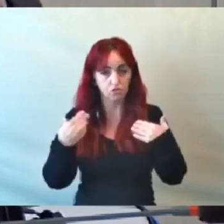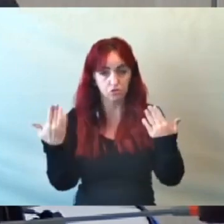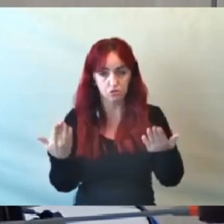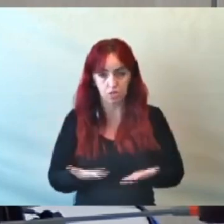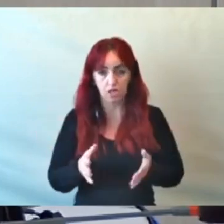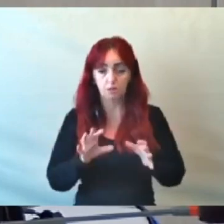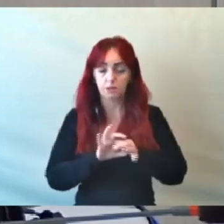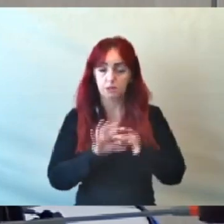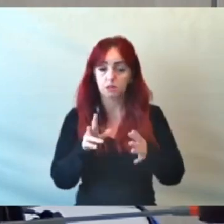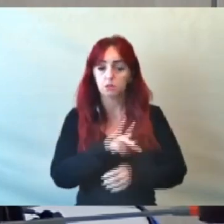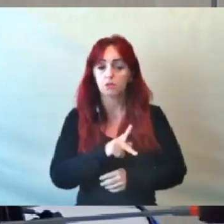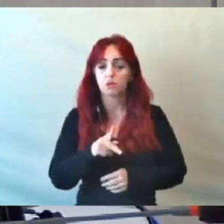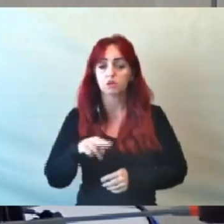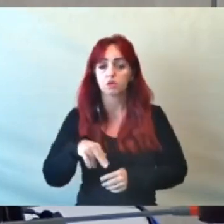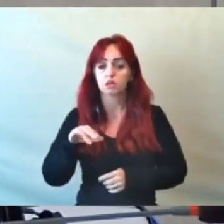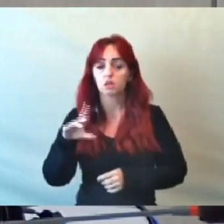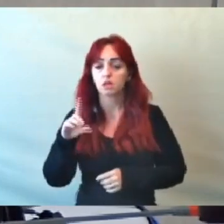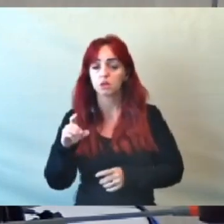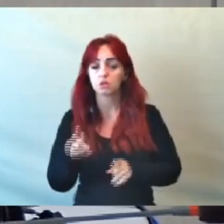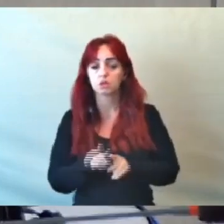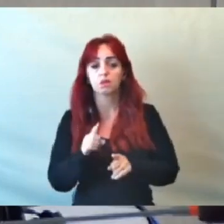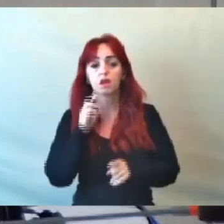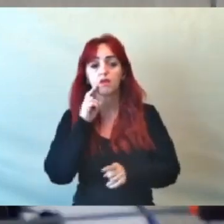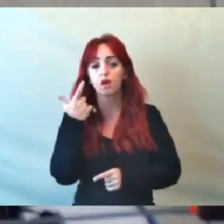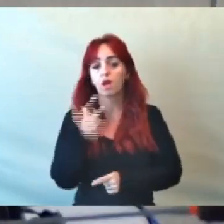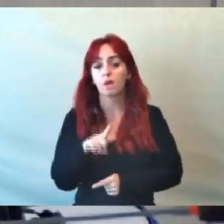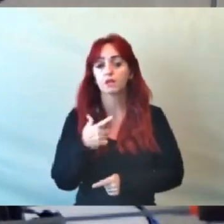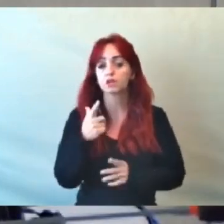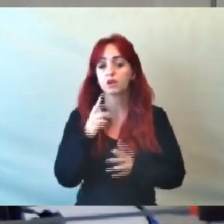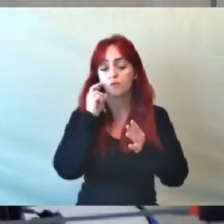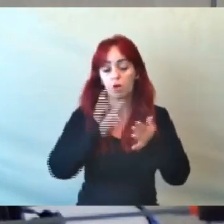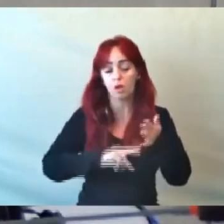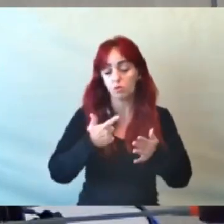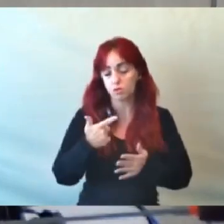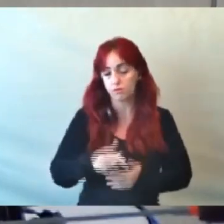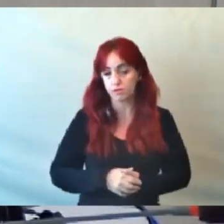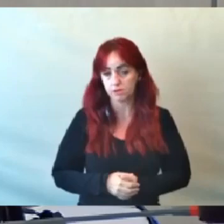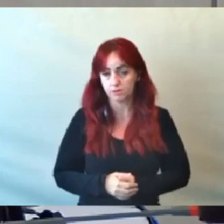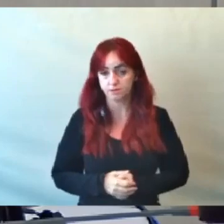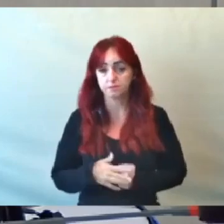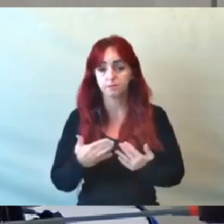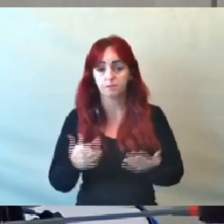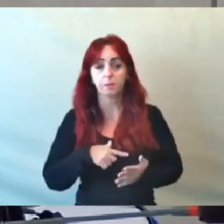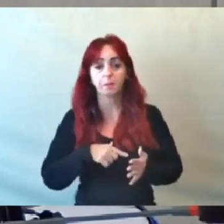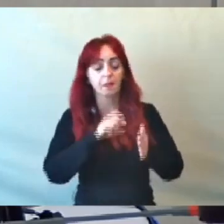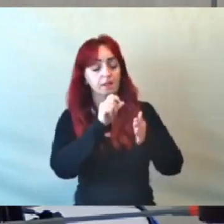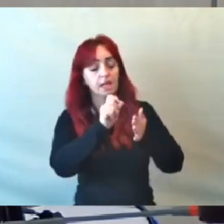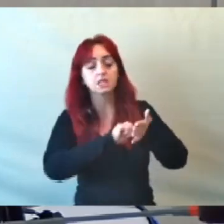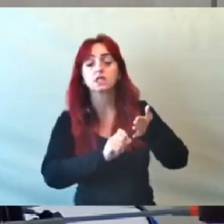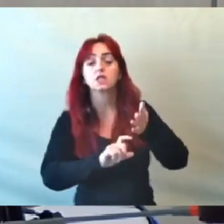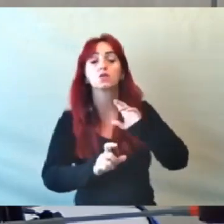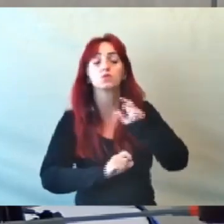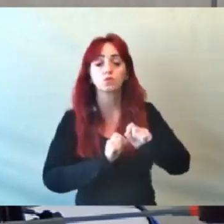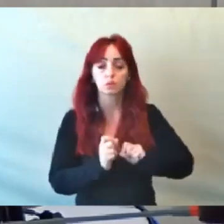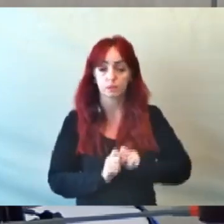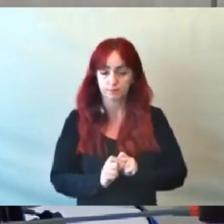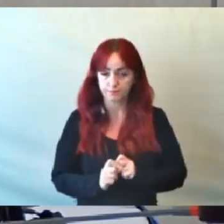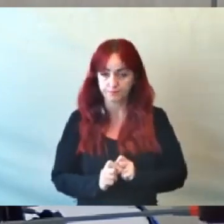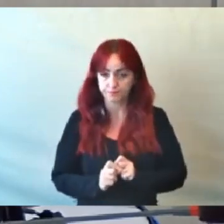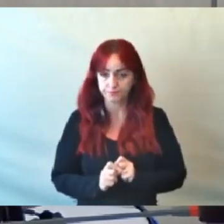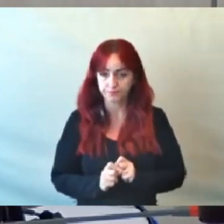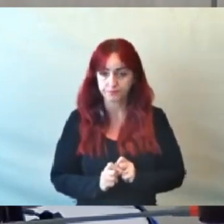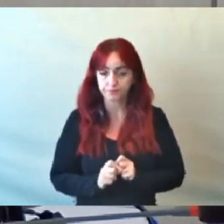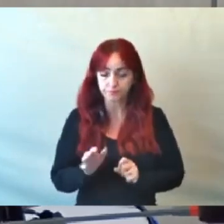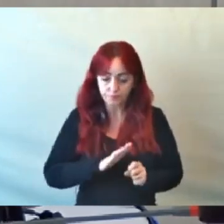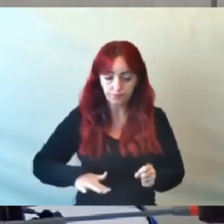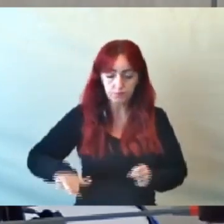eu vou repetir aqui algumas partes. Está escrito no relatório: em geral, no período em